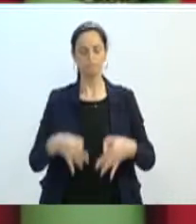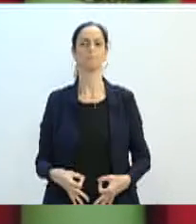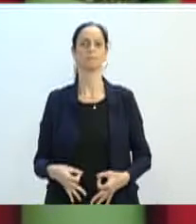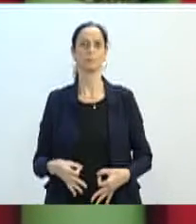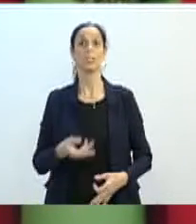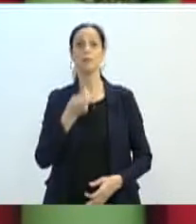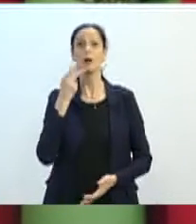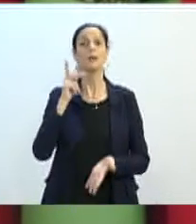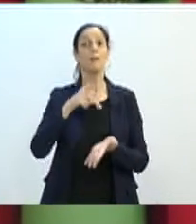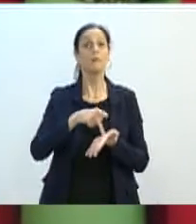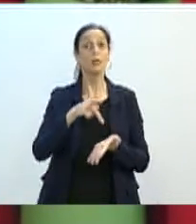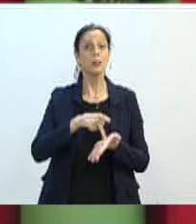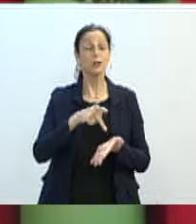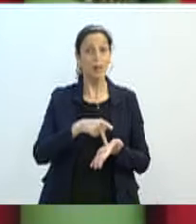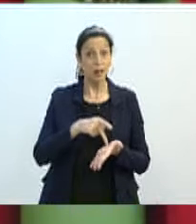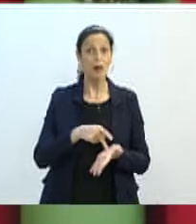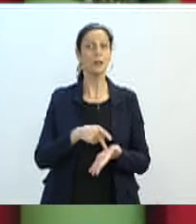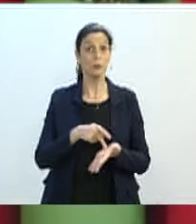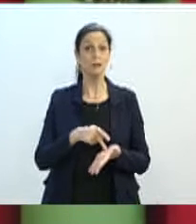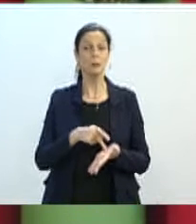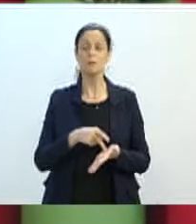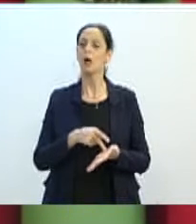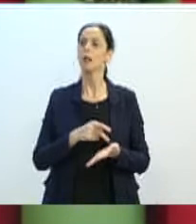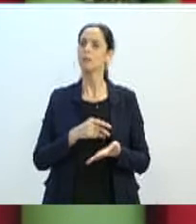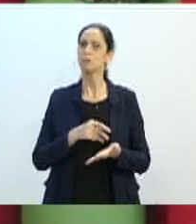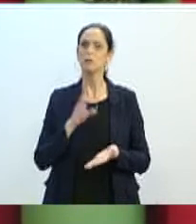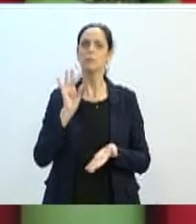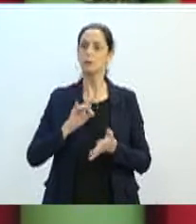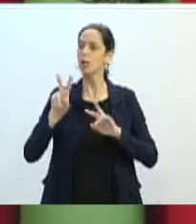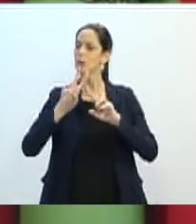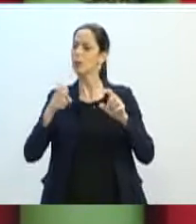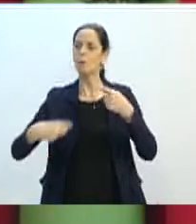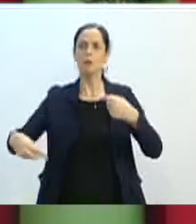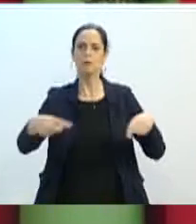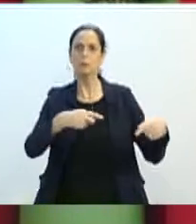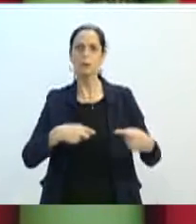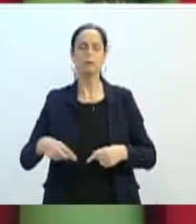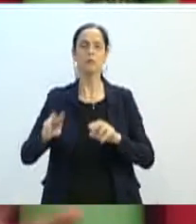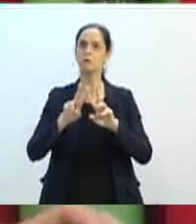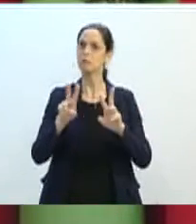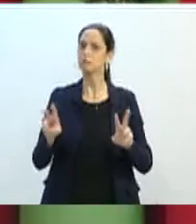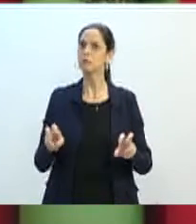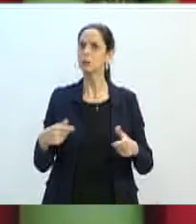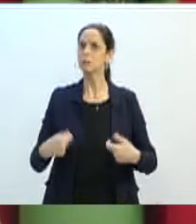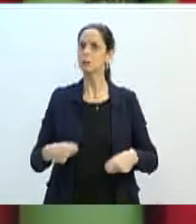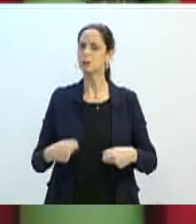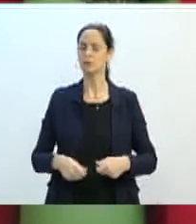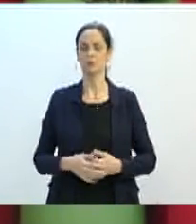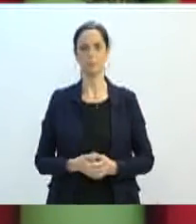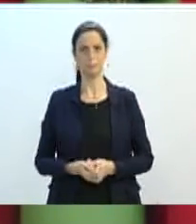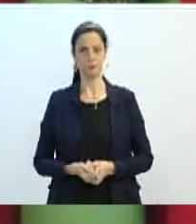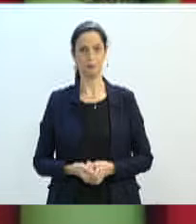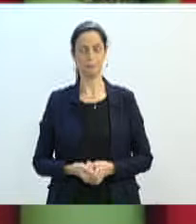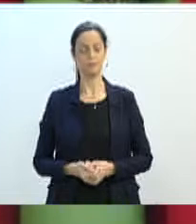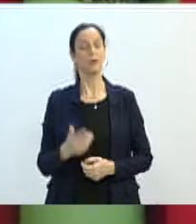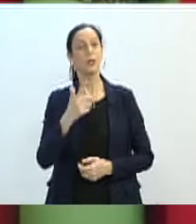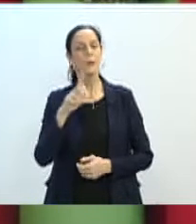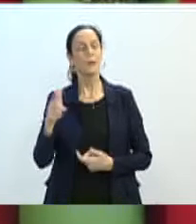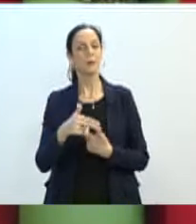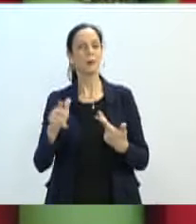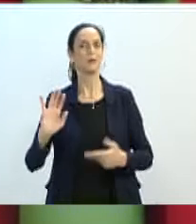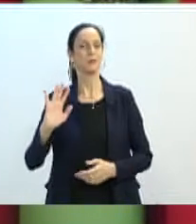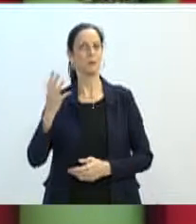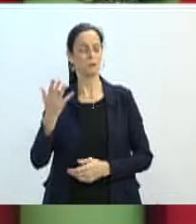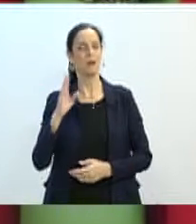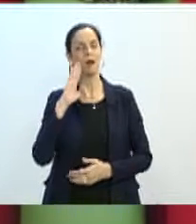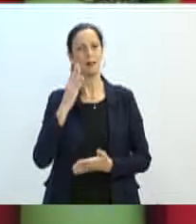jeito falando a verdade um jeito diferente para levantar as discussões que são necessárias sobre esse assunto Falando nisso outra situação que